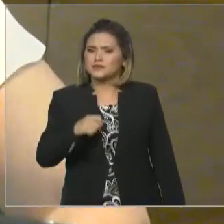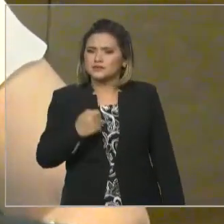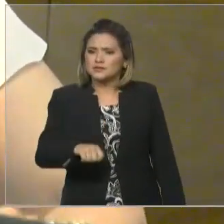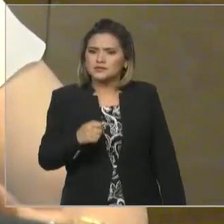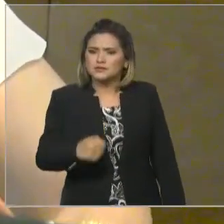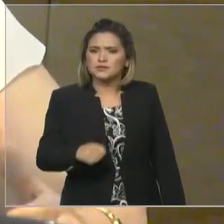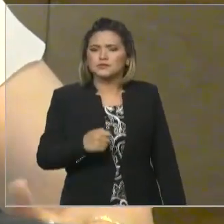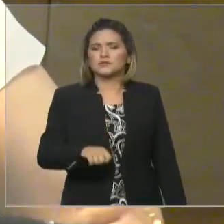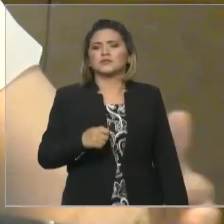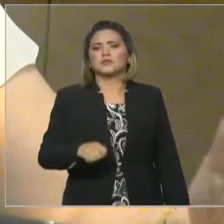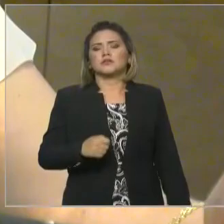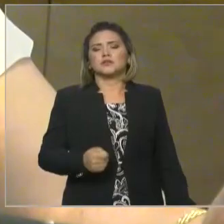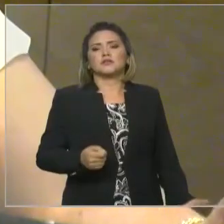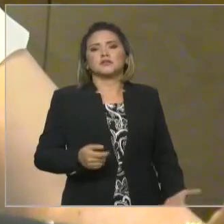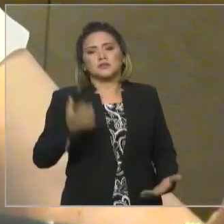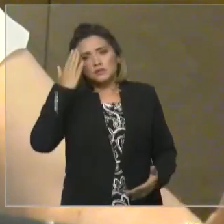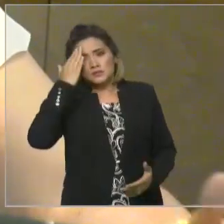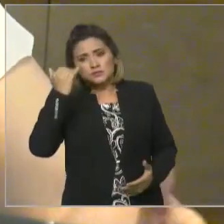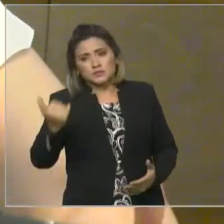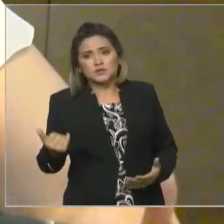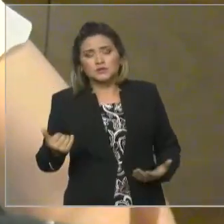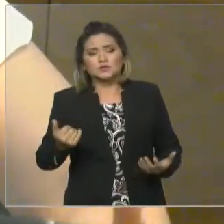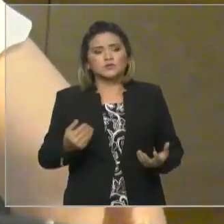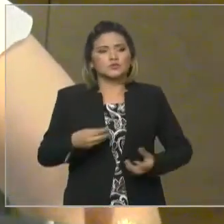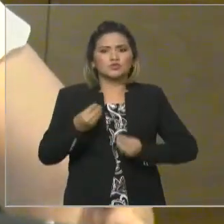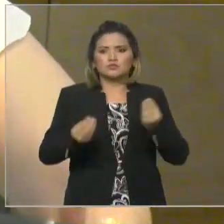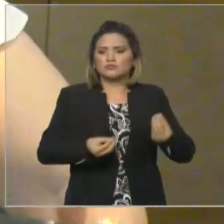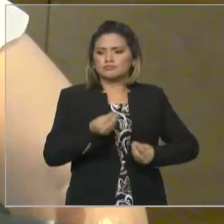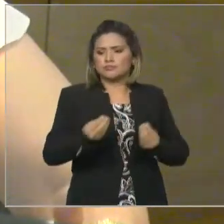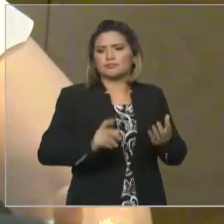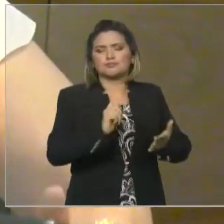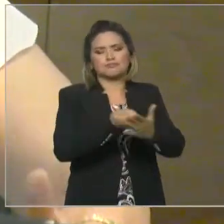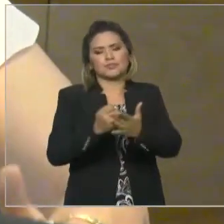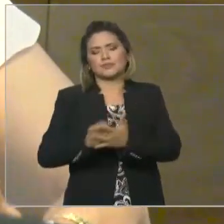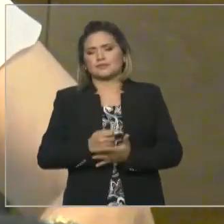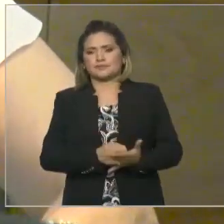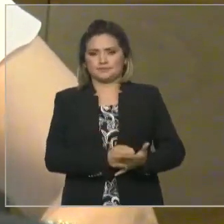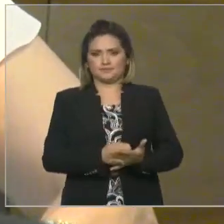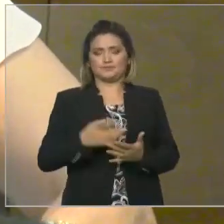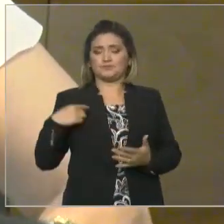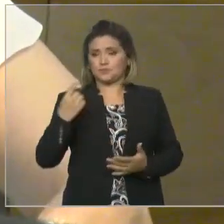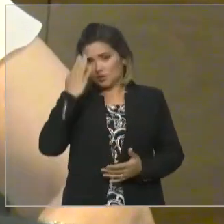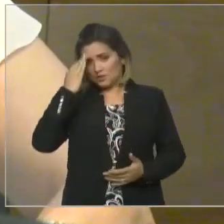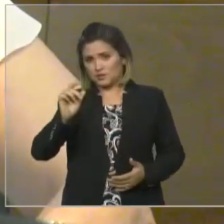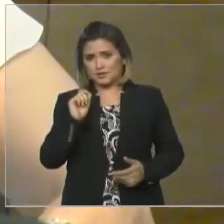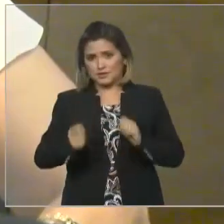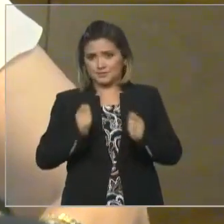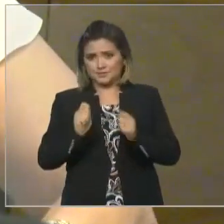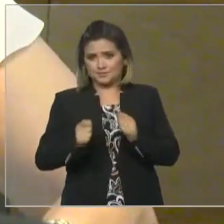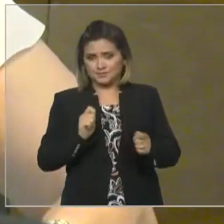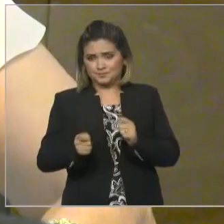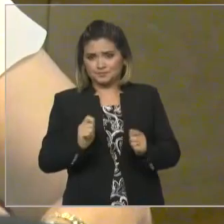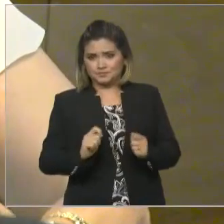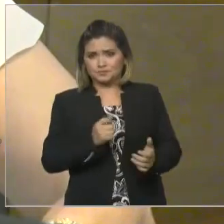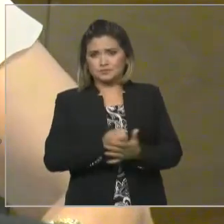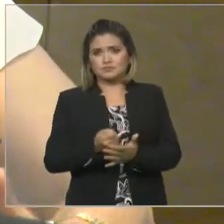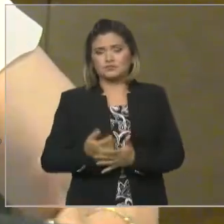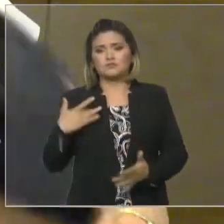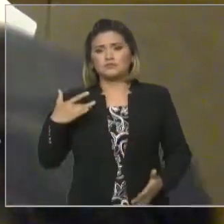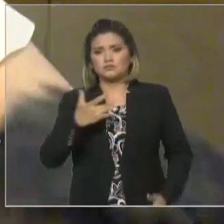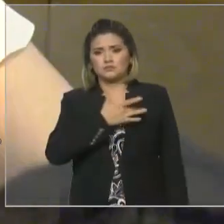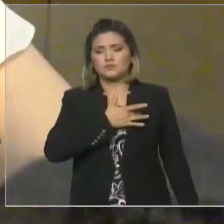definidas sobre qual vai ser o financiamento. Nós sabemos que a gestão de saúde hoje do Estado, ela